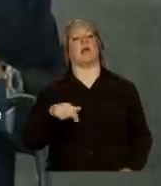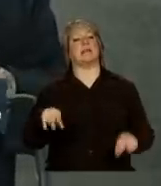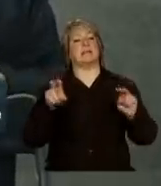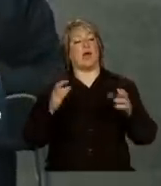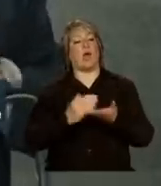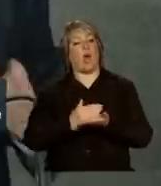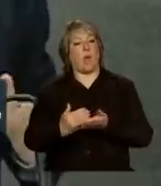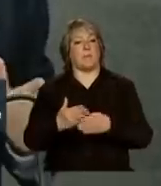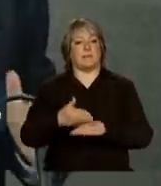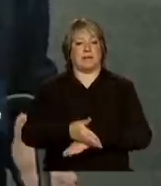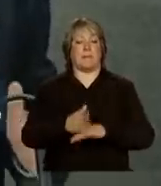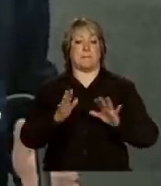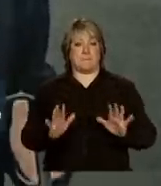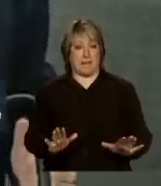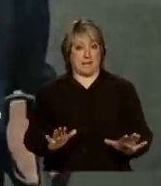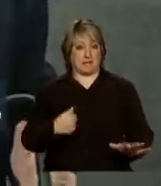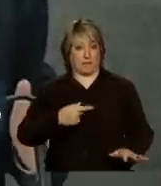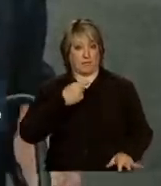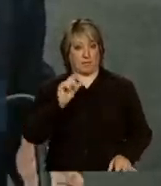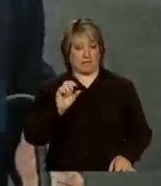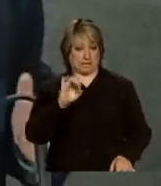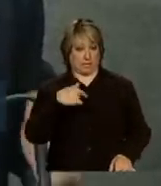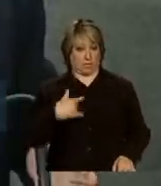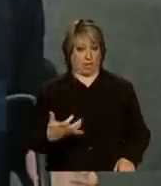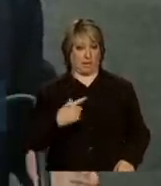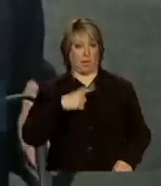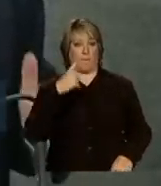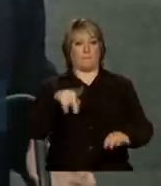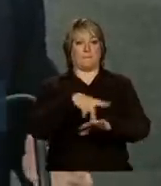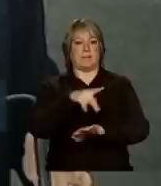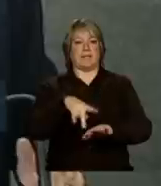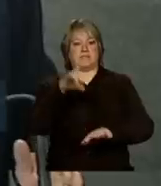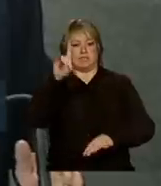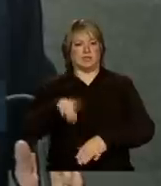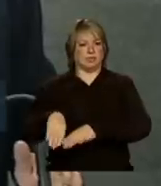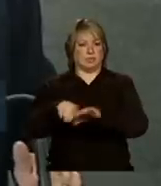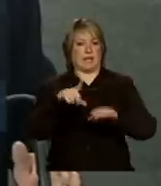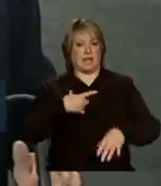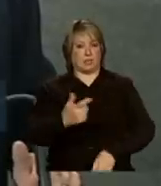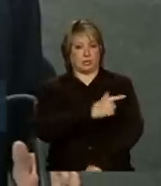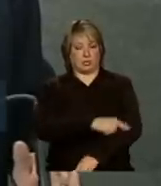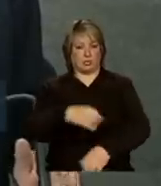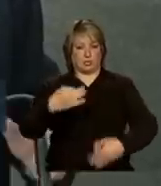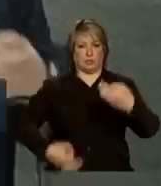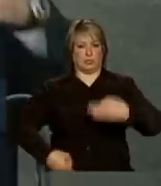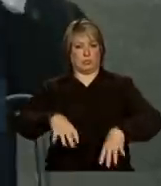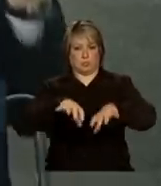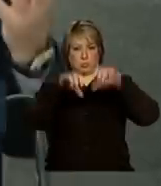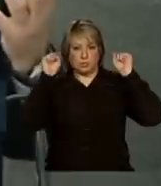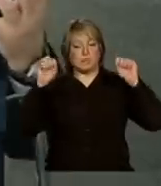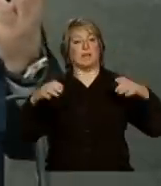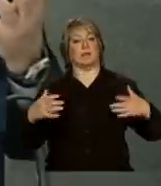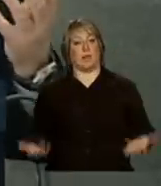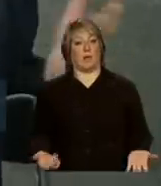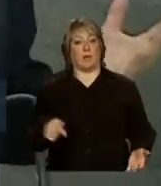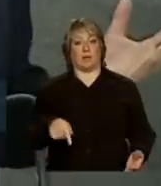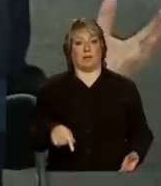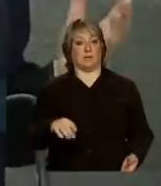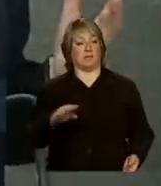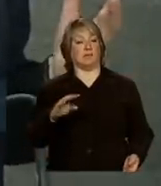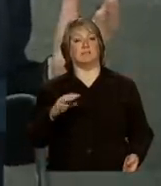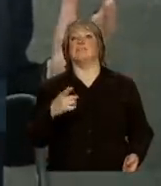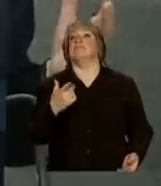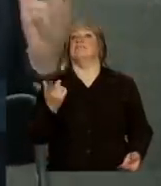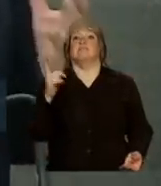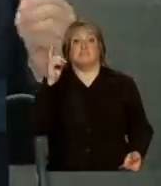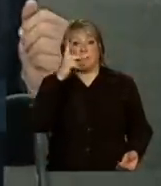certo mas eu digo o seguinte se eu quero ter um país democraticamente e quero ter Justiça né é utópico gente mas tem que